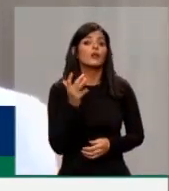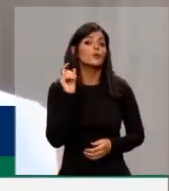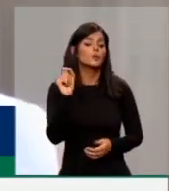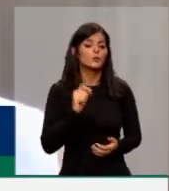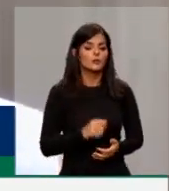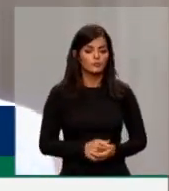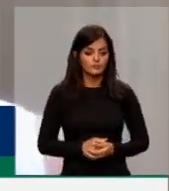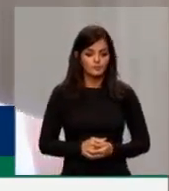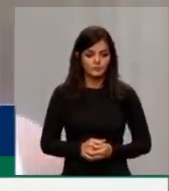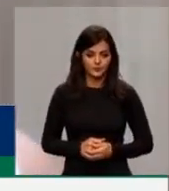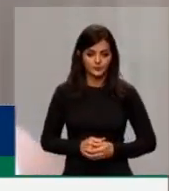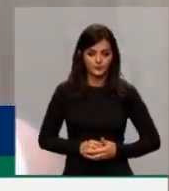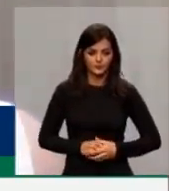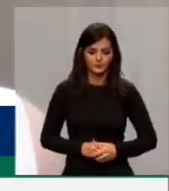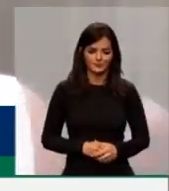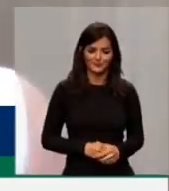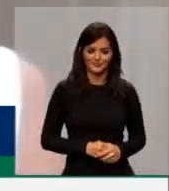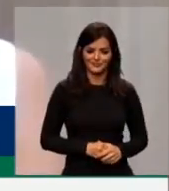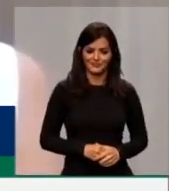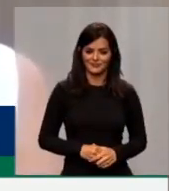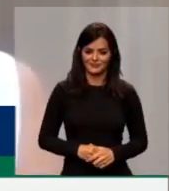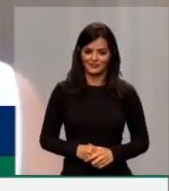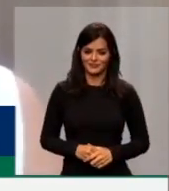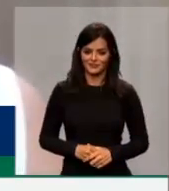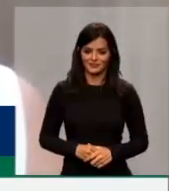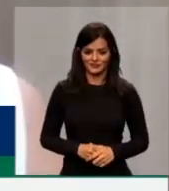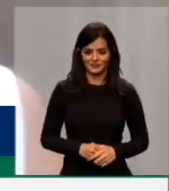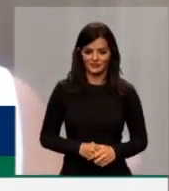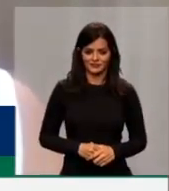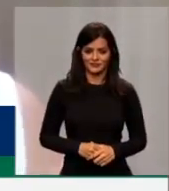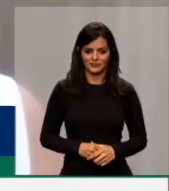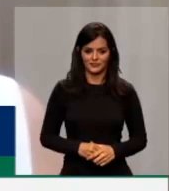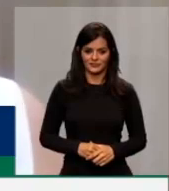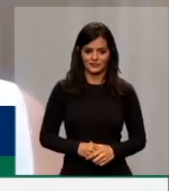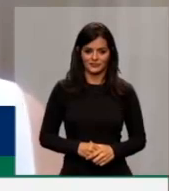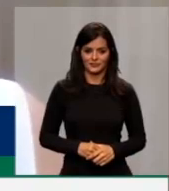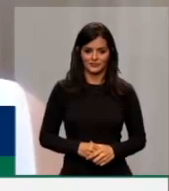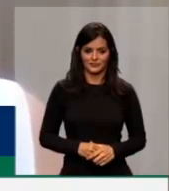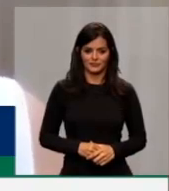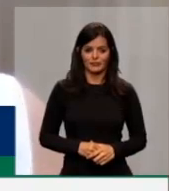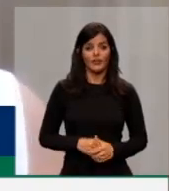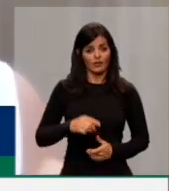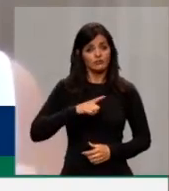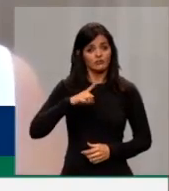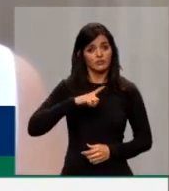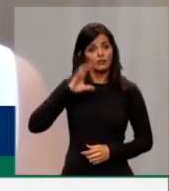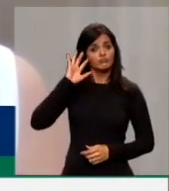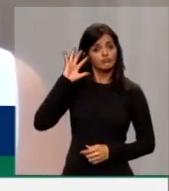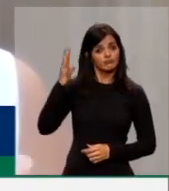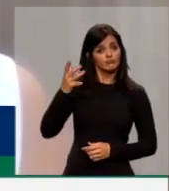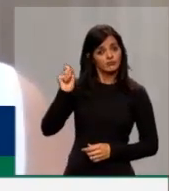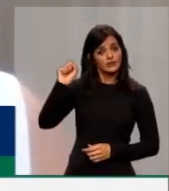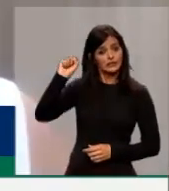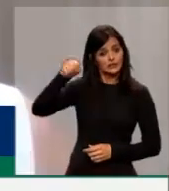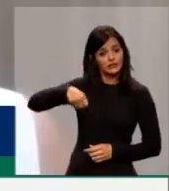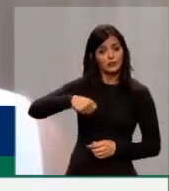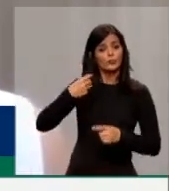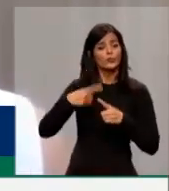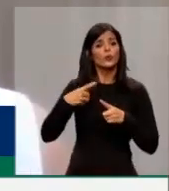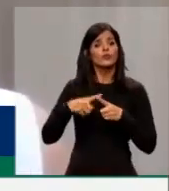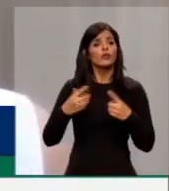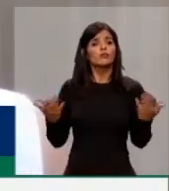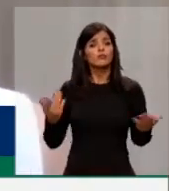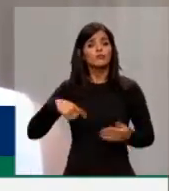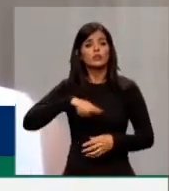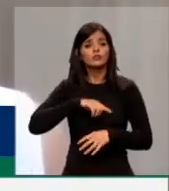vou exterminar meu tempo, mas o que eu queria colocar é que tem saída. E eu gostaria de entender por que a gente